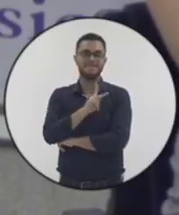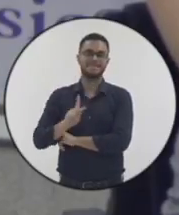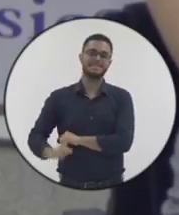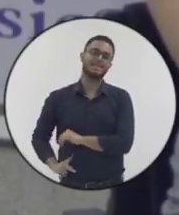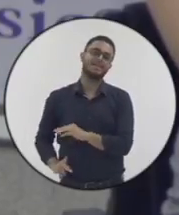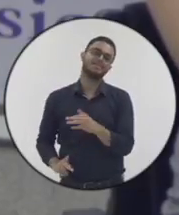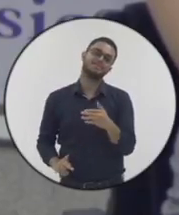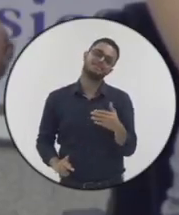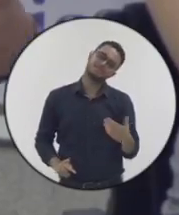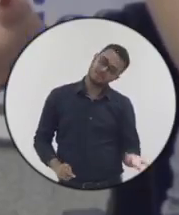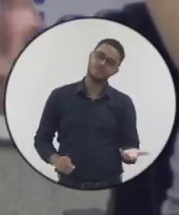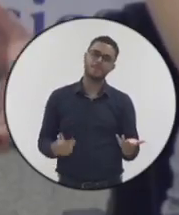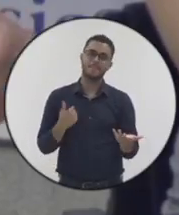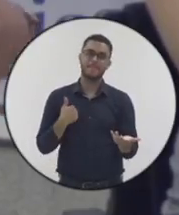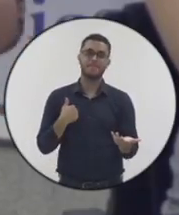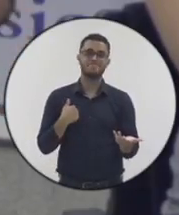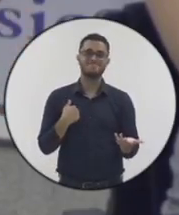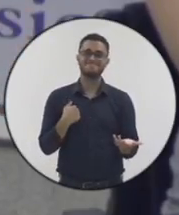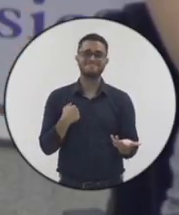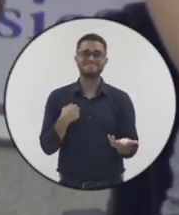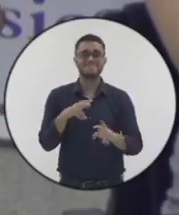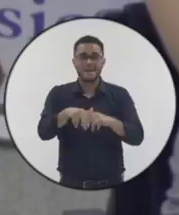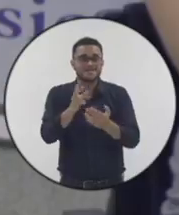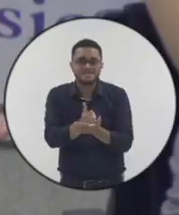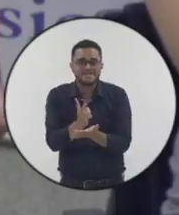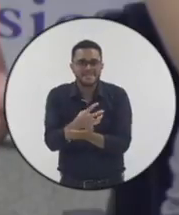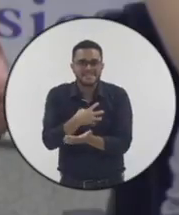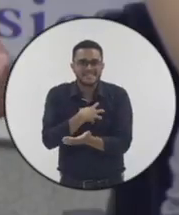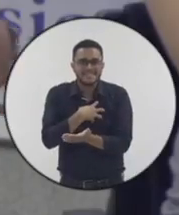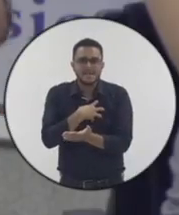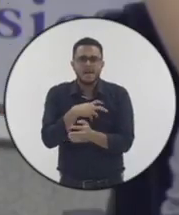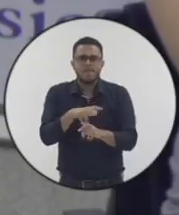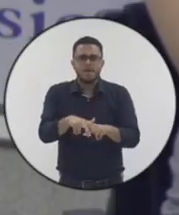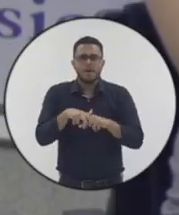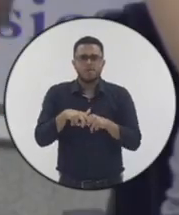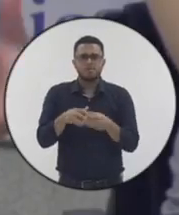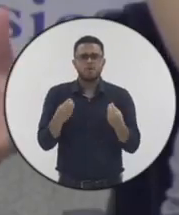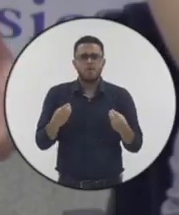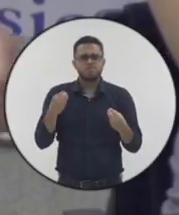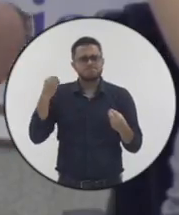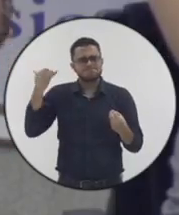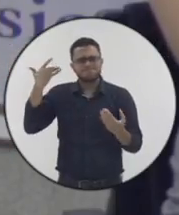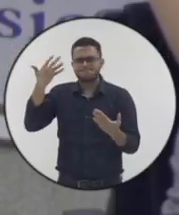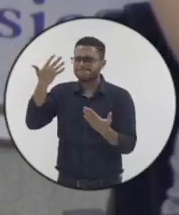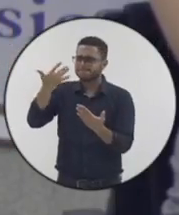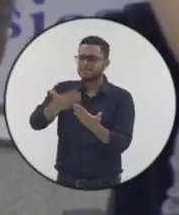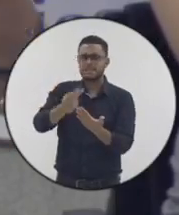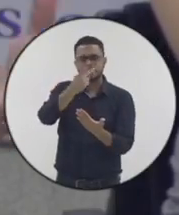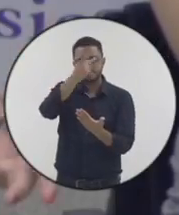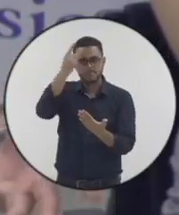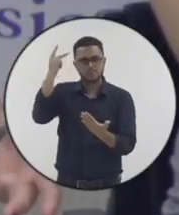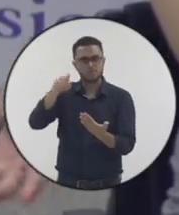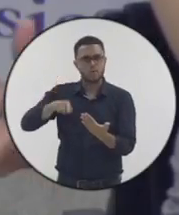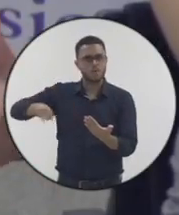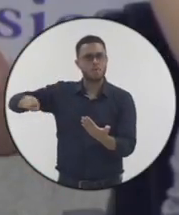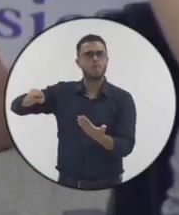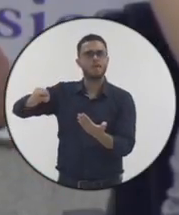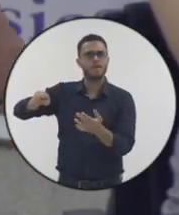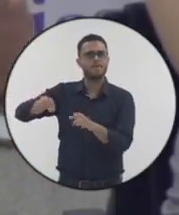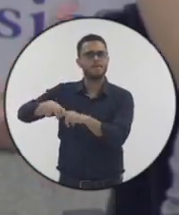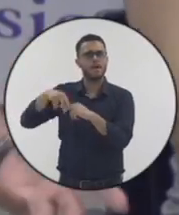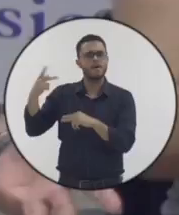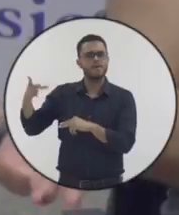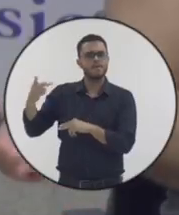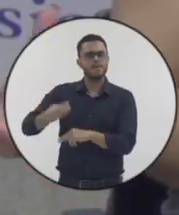E é muito por isso mesmo, pelo acúmulo que essas pessoas têm, pela história de vida, por tudo que